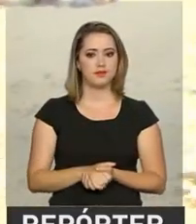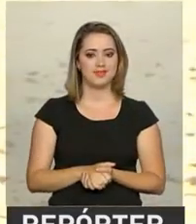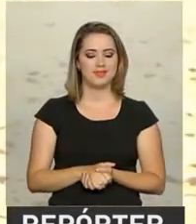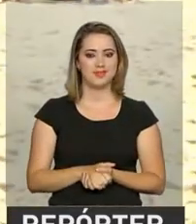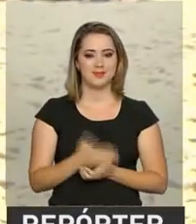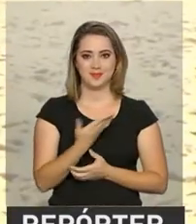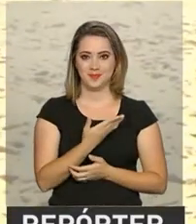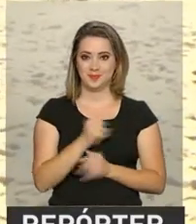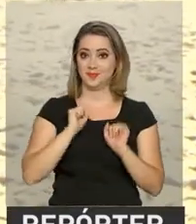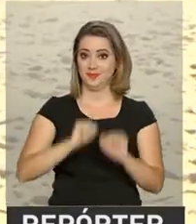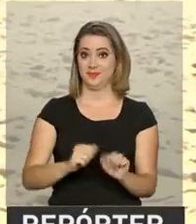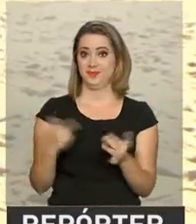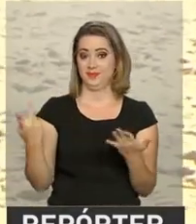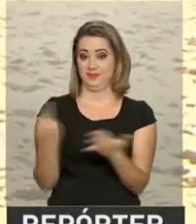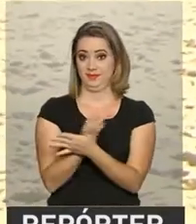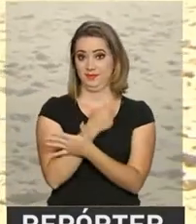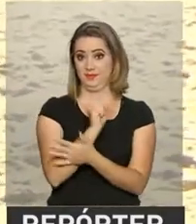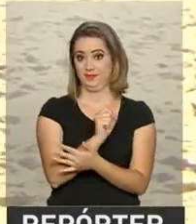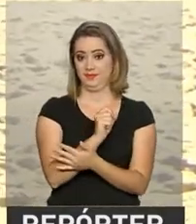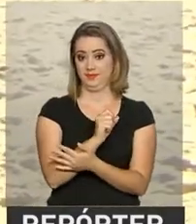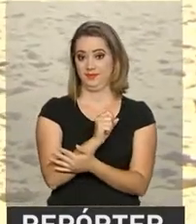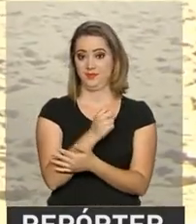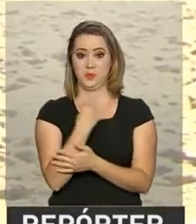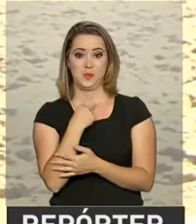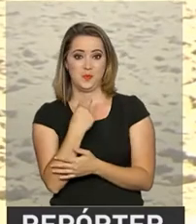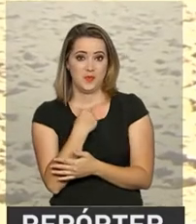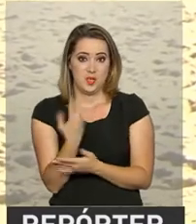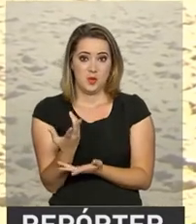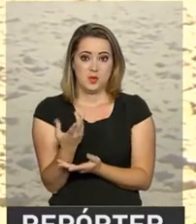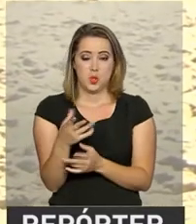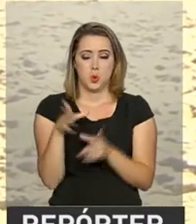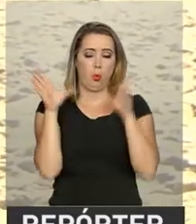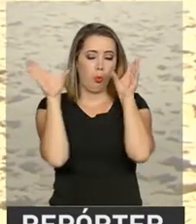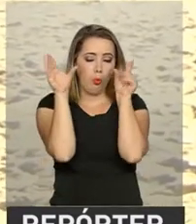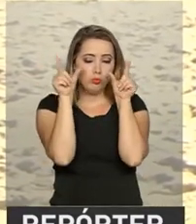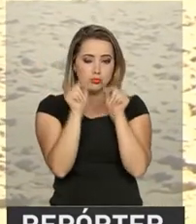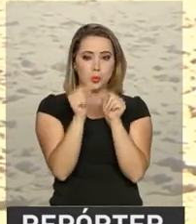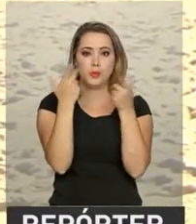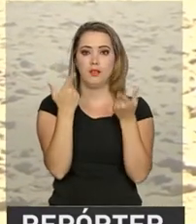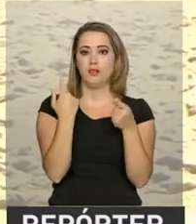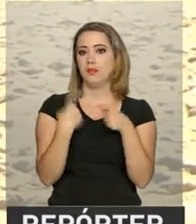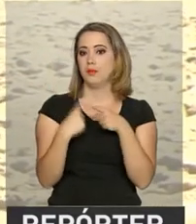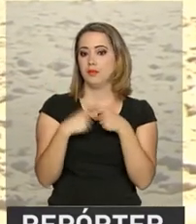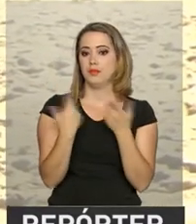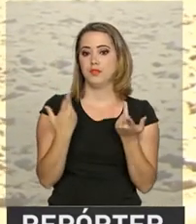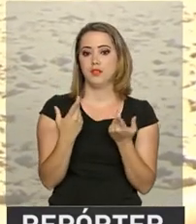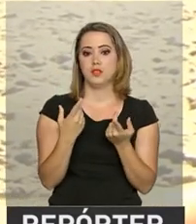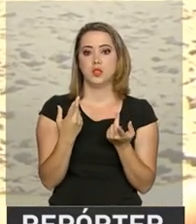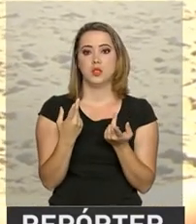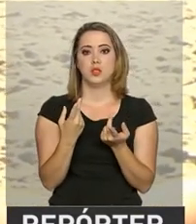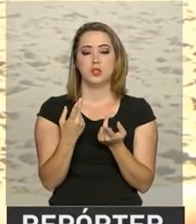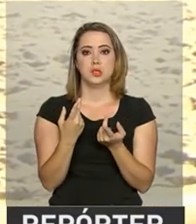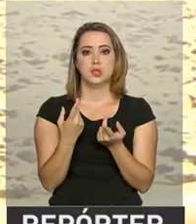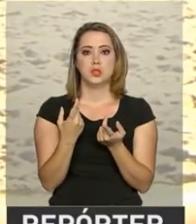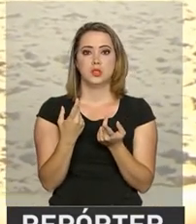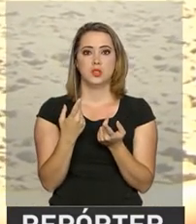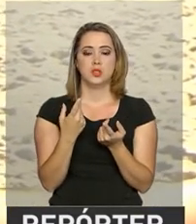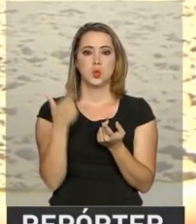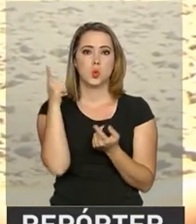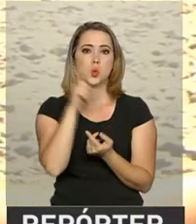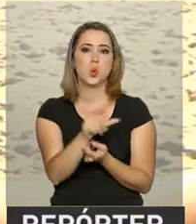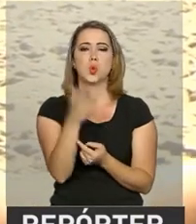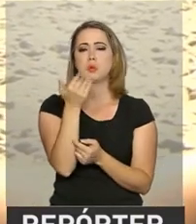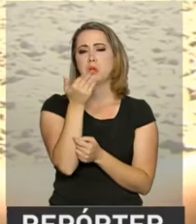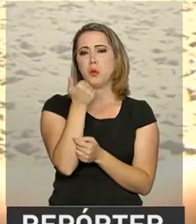acontecer que a gente não consegue dormir, a gente não consegue